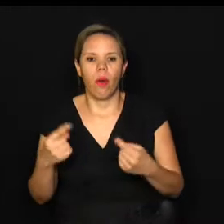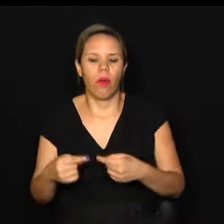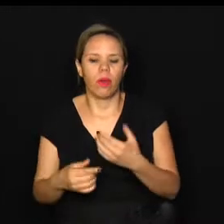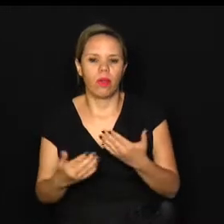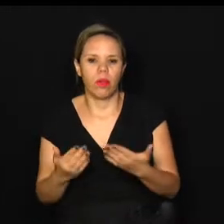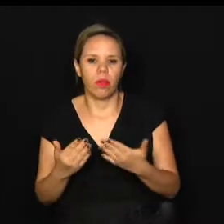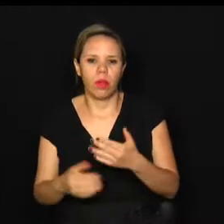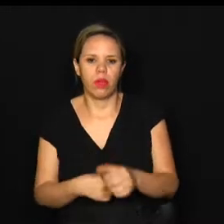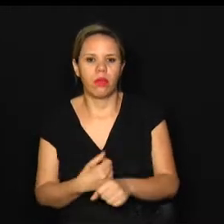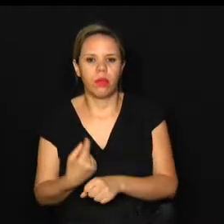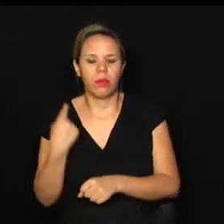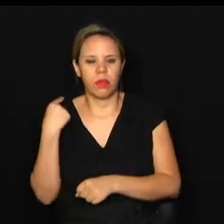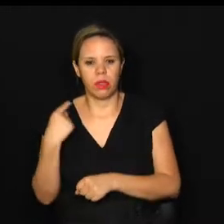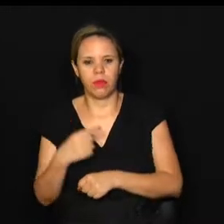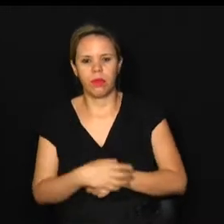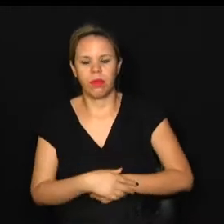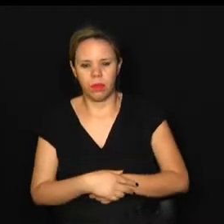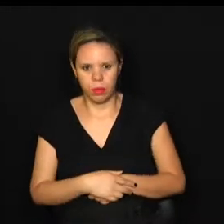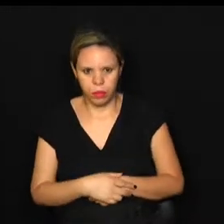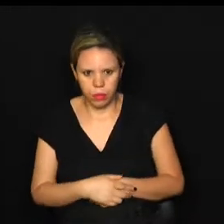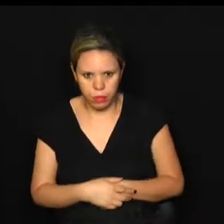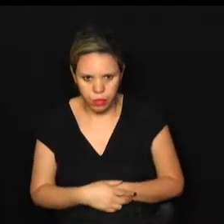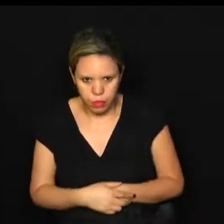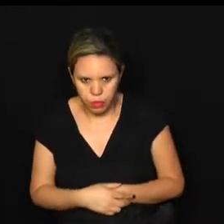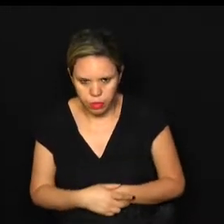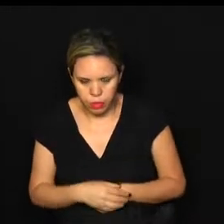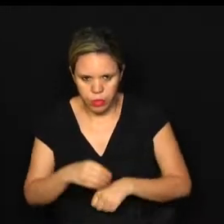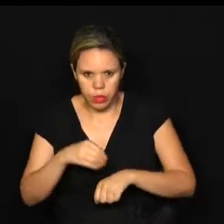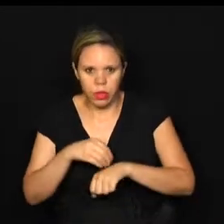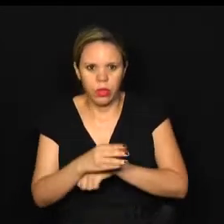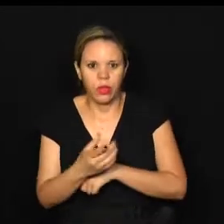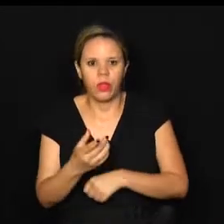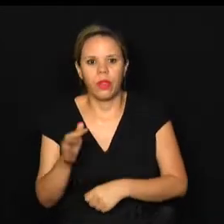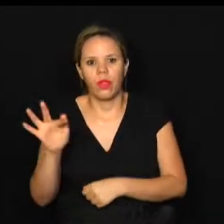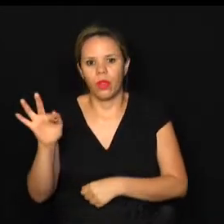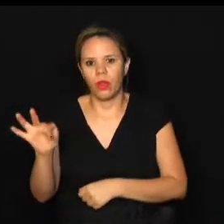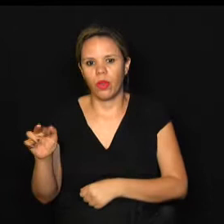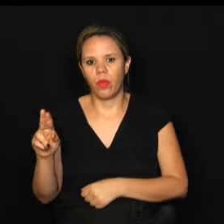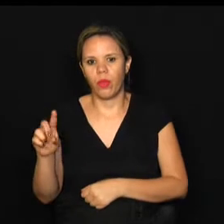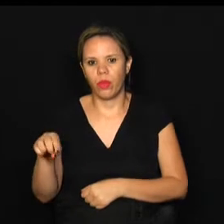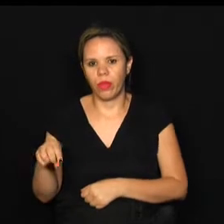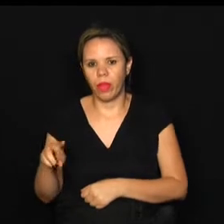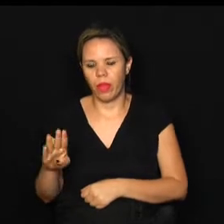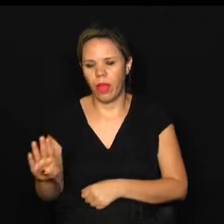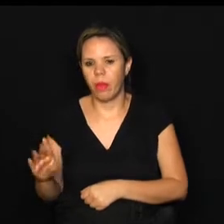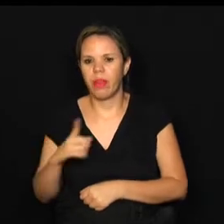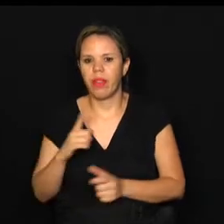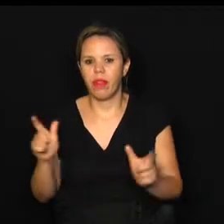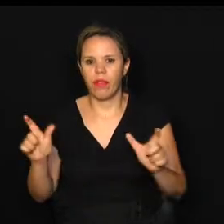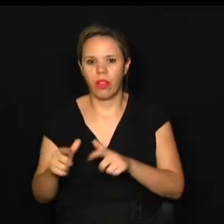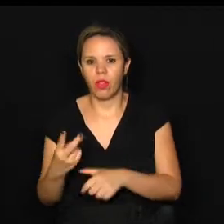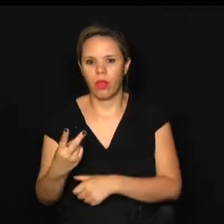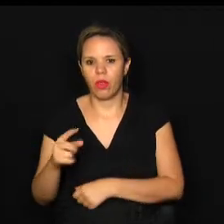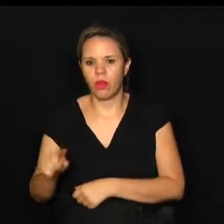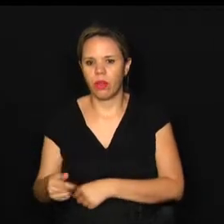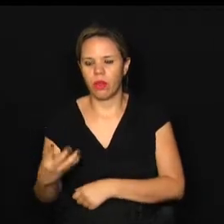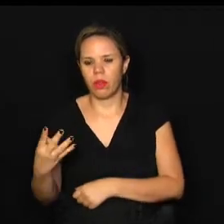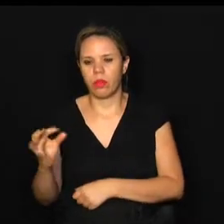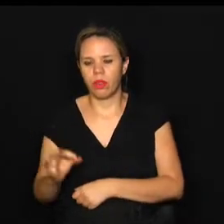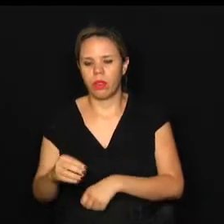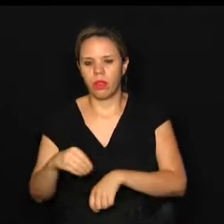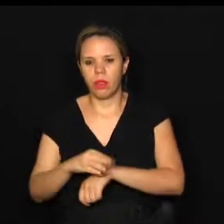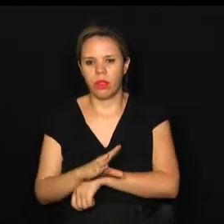milhões no ano passado. Transferências do Fundeb, também houve queda de 2,4%. Os repasses